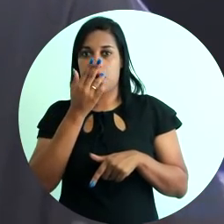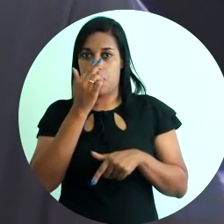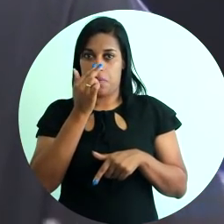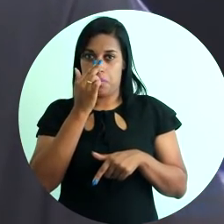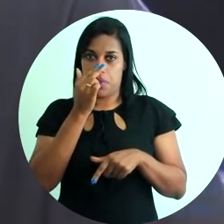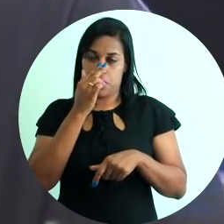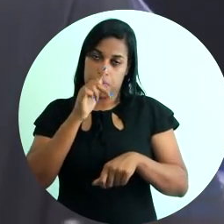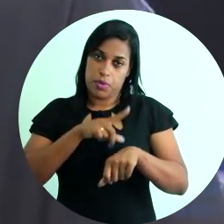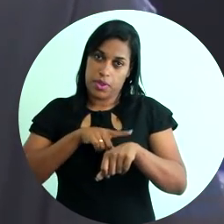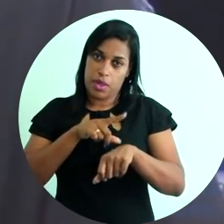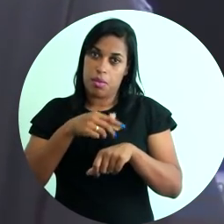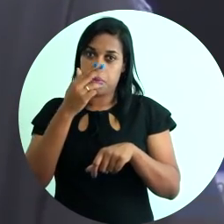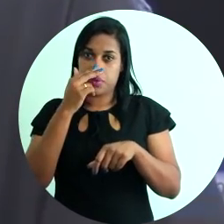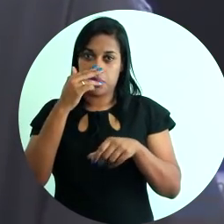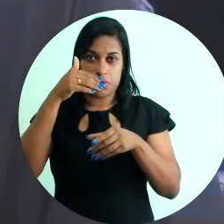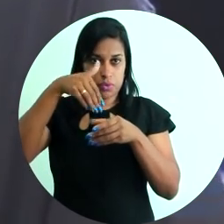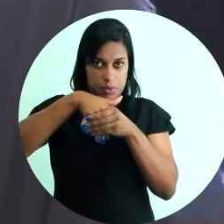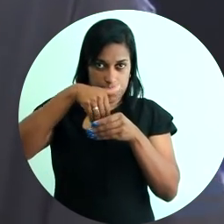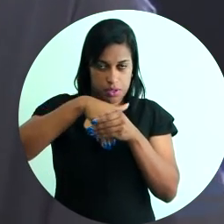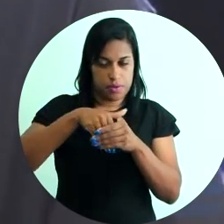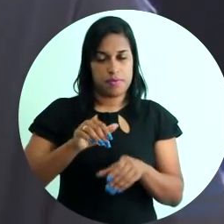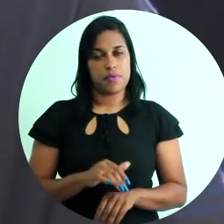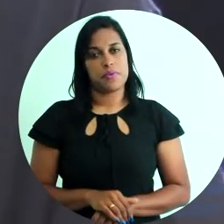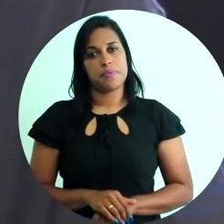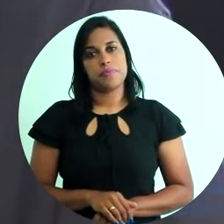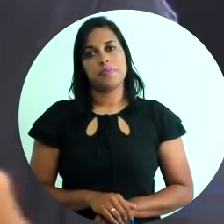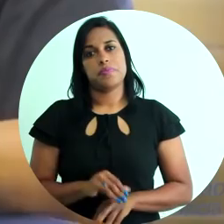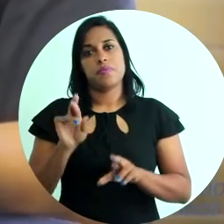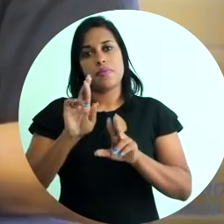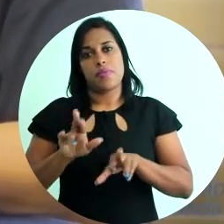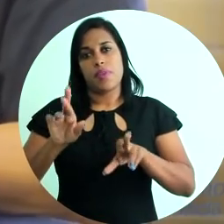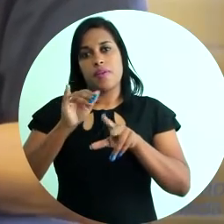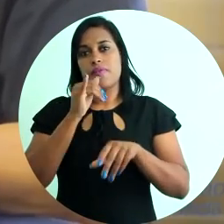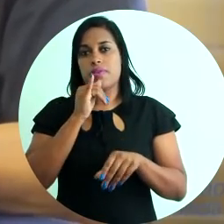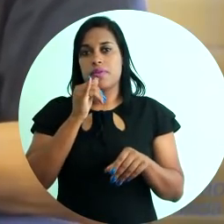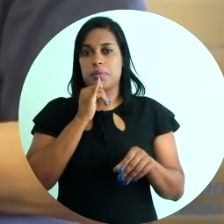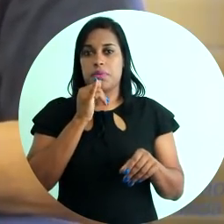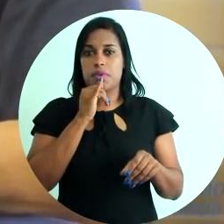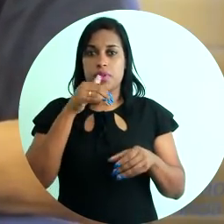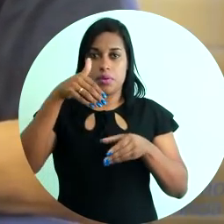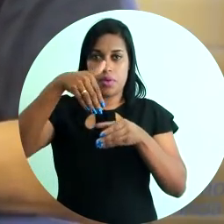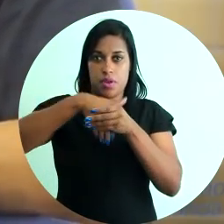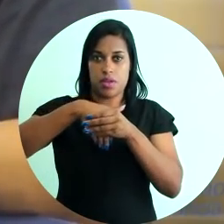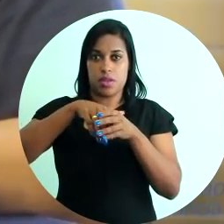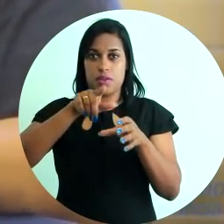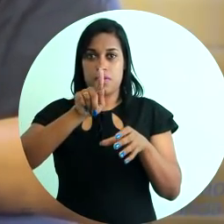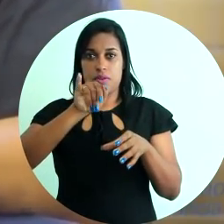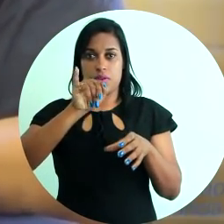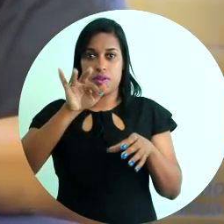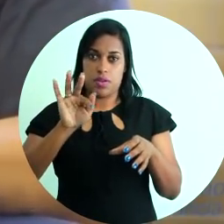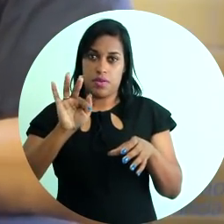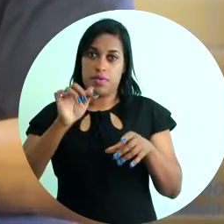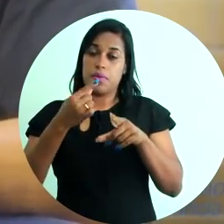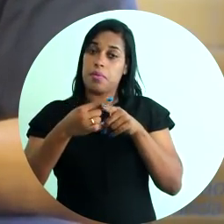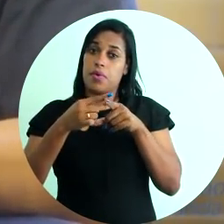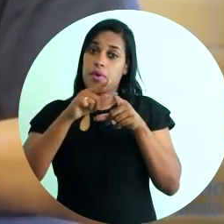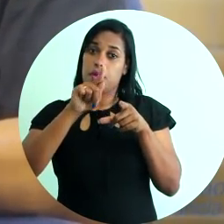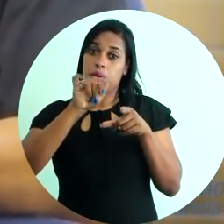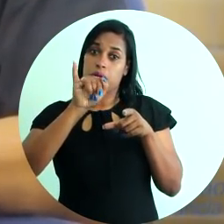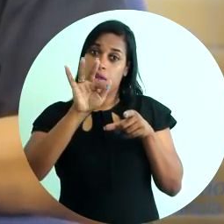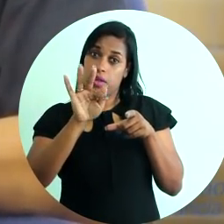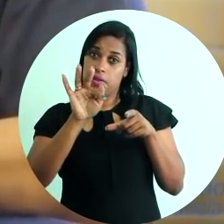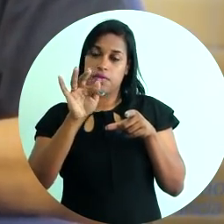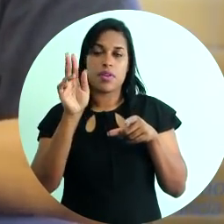tempo no mesmo arquivo. Diferente, por exemplo, dos arquivos no formato GIF. O GIF ele